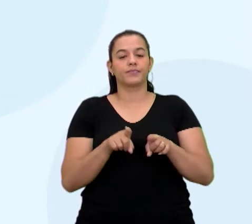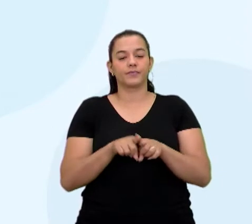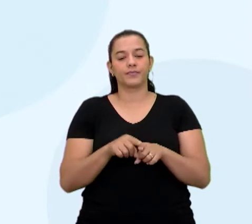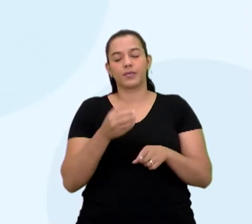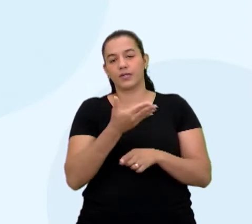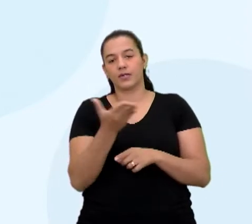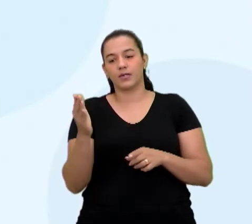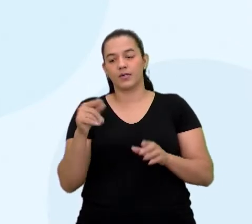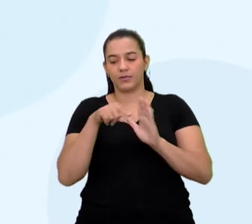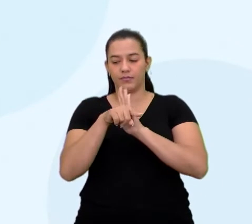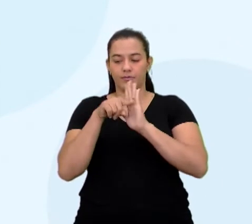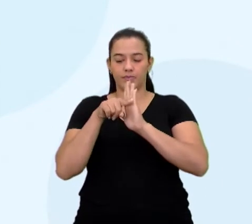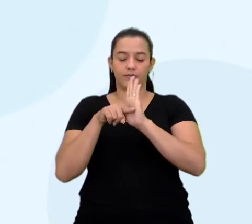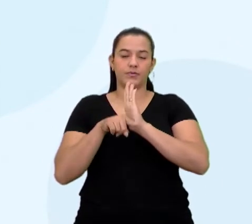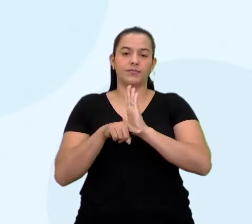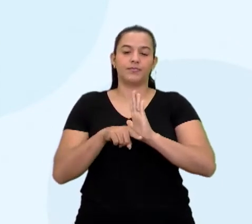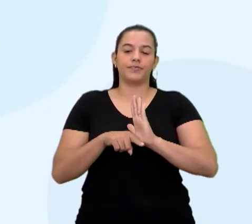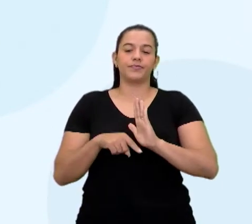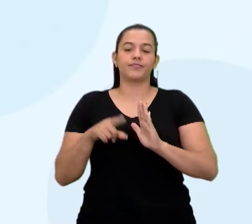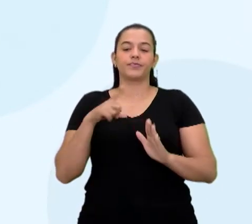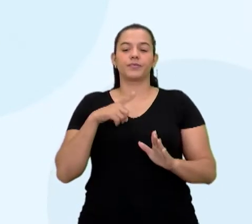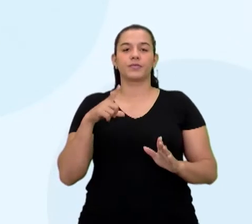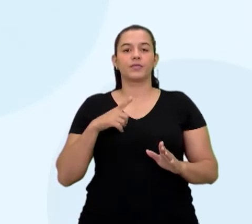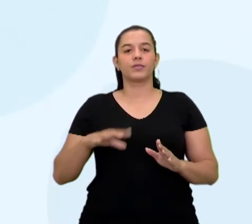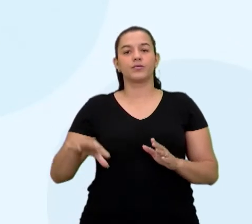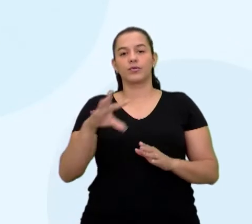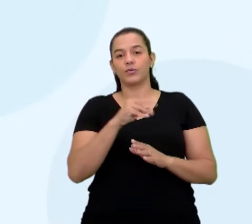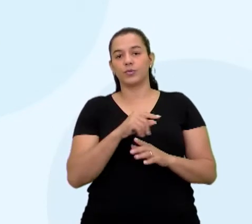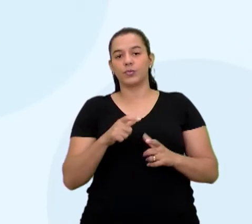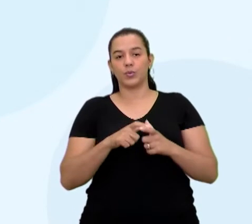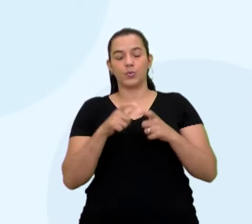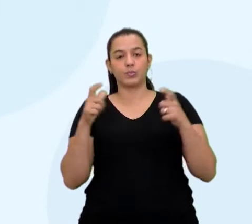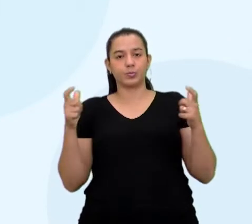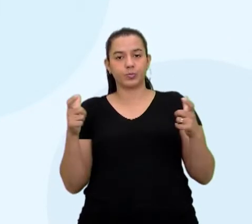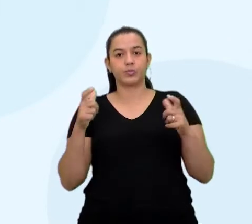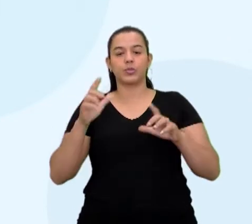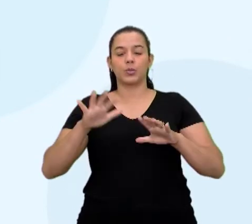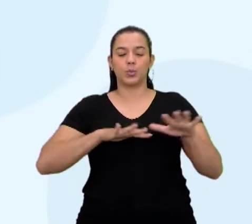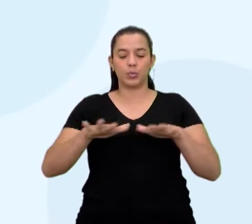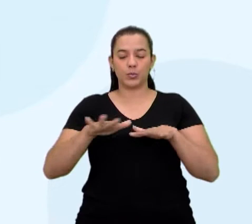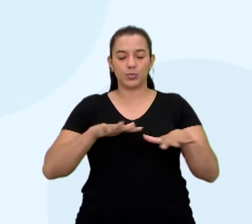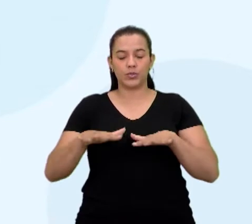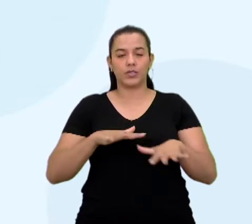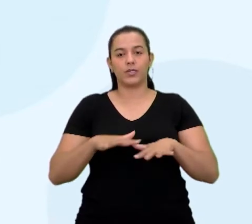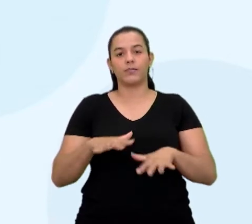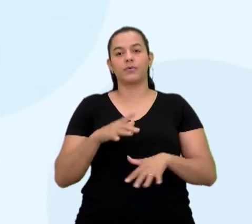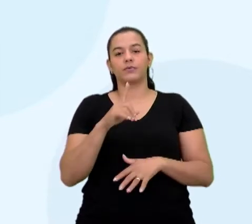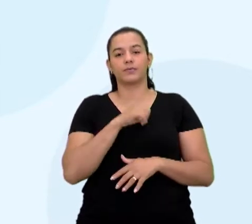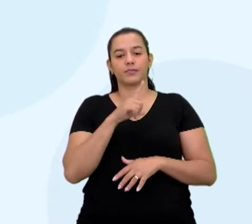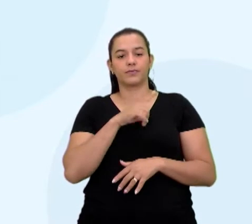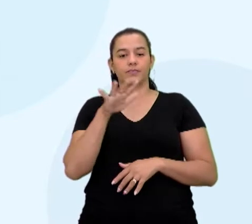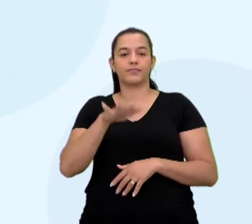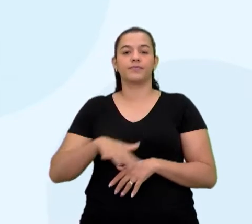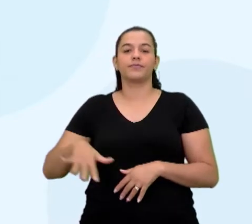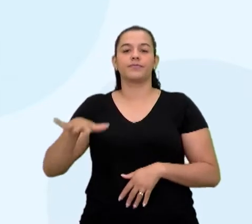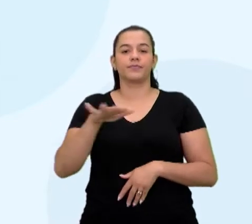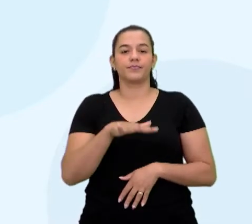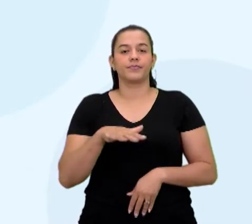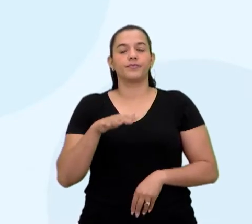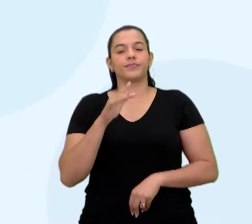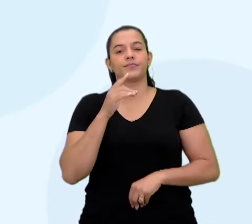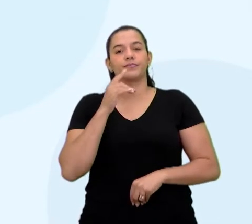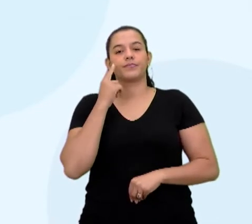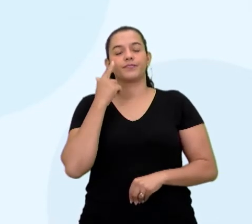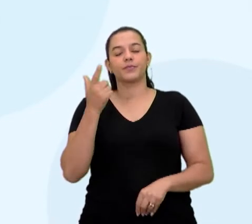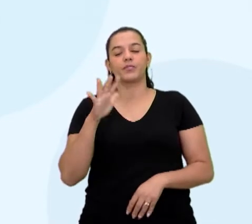pelos pesquisadores, né, de uma grande magnitude, de um grande terremoto na Califórnia, né? Como eu falei lá no